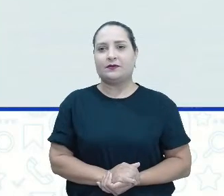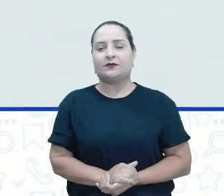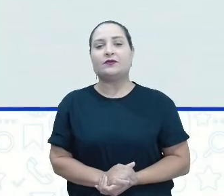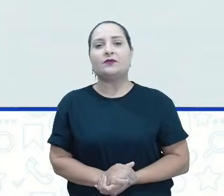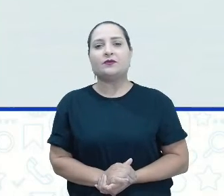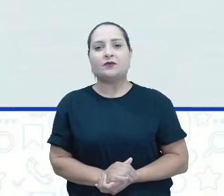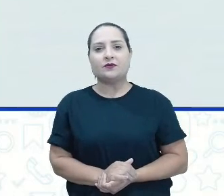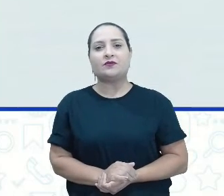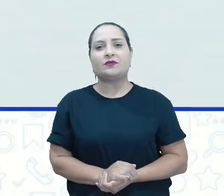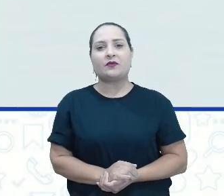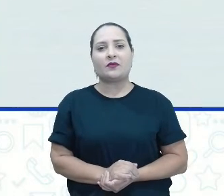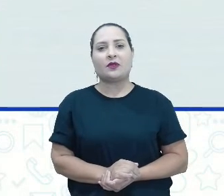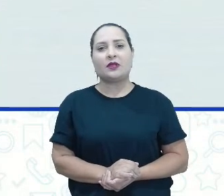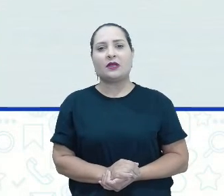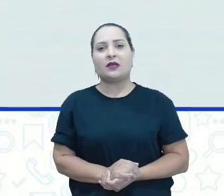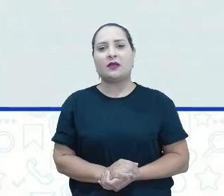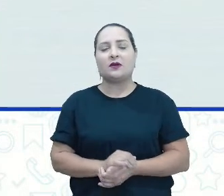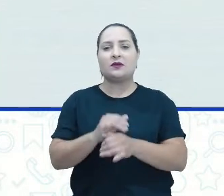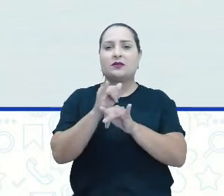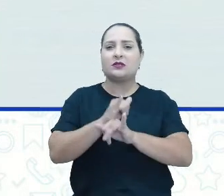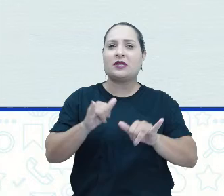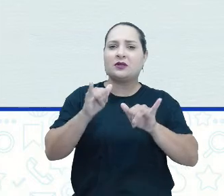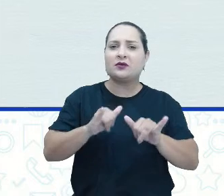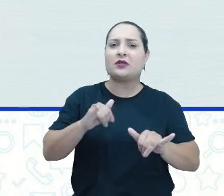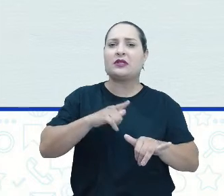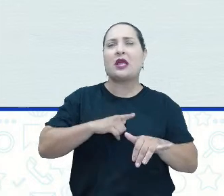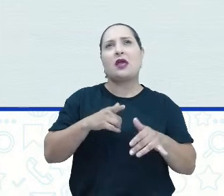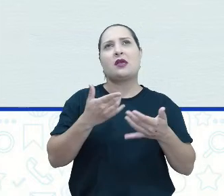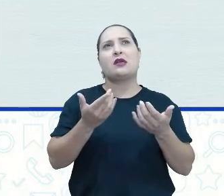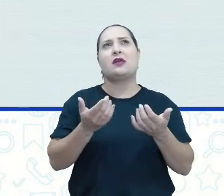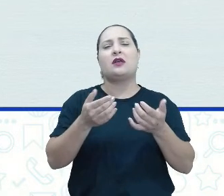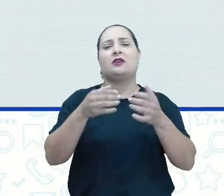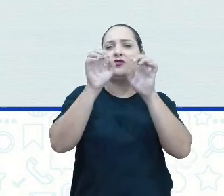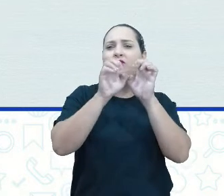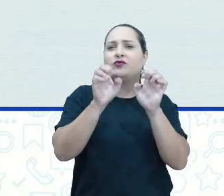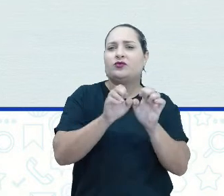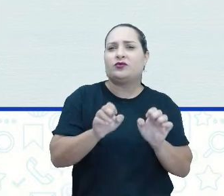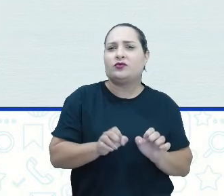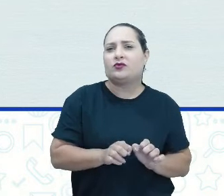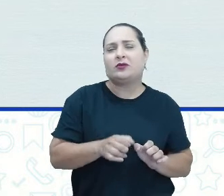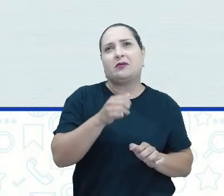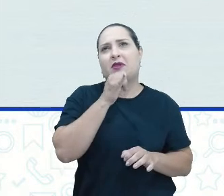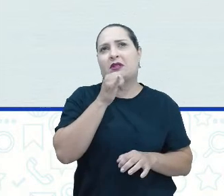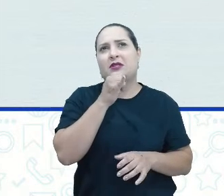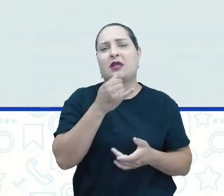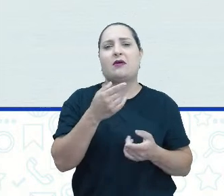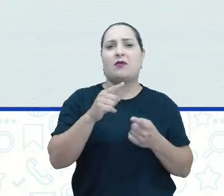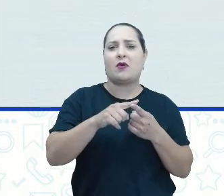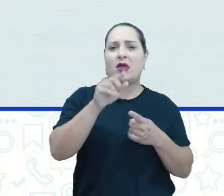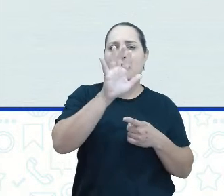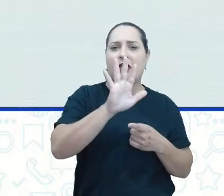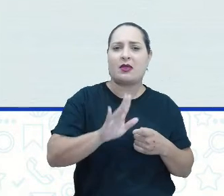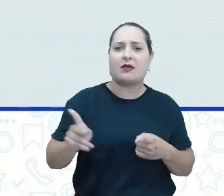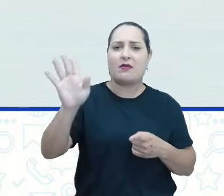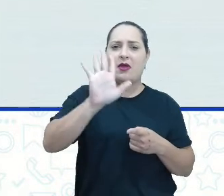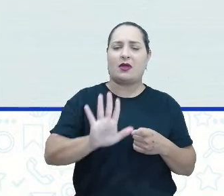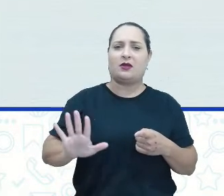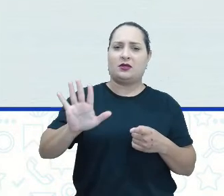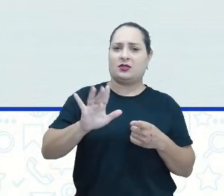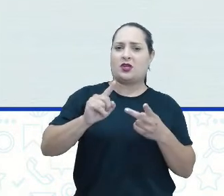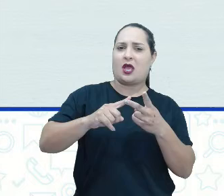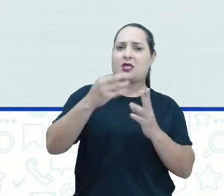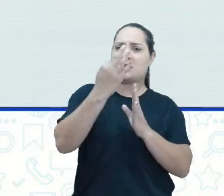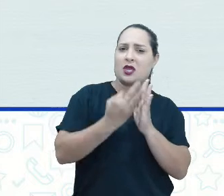E aí, os anúncios publicitários são estruturados de diversas maneiras, com imagens e textos ou somente textos.